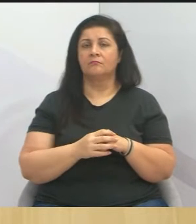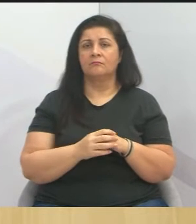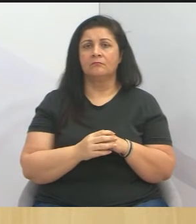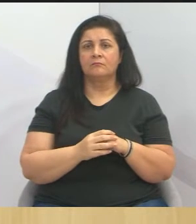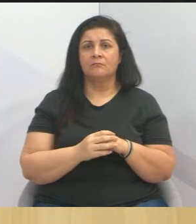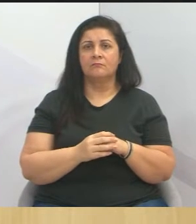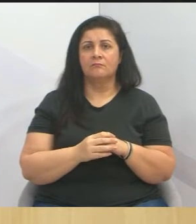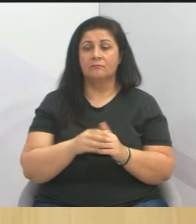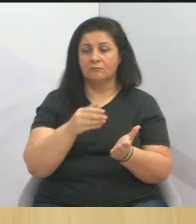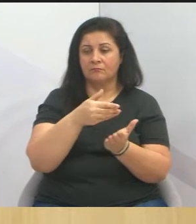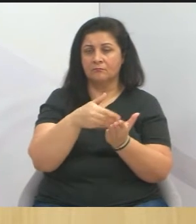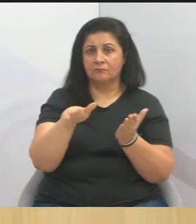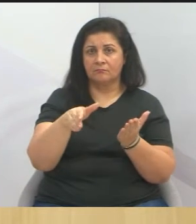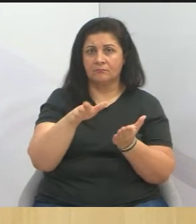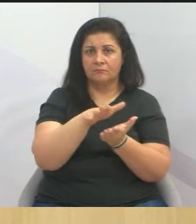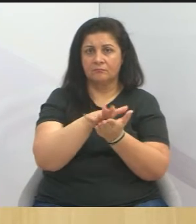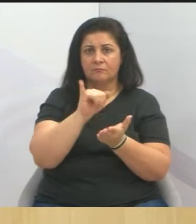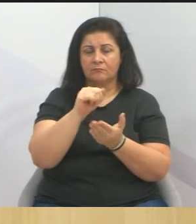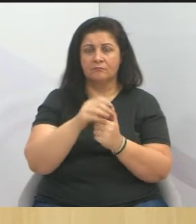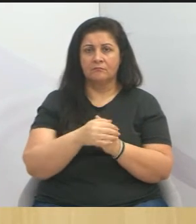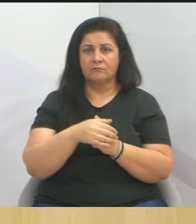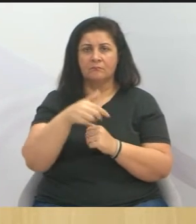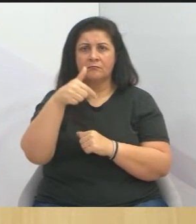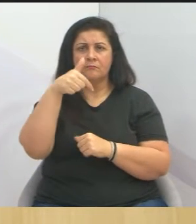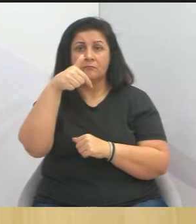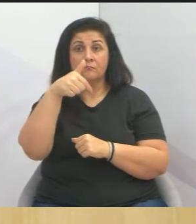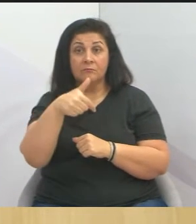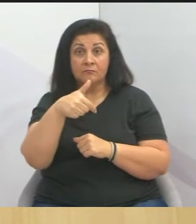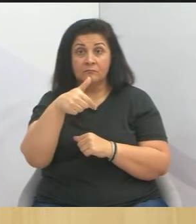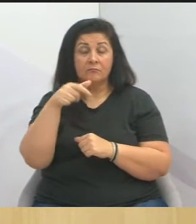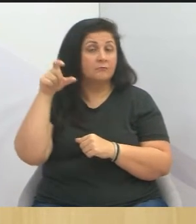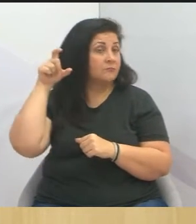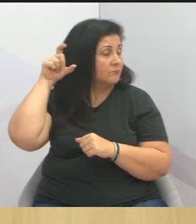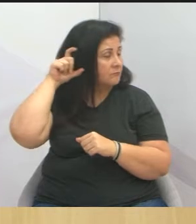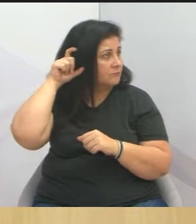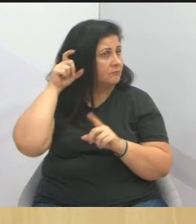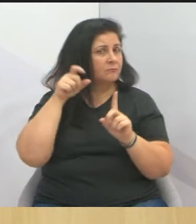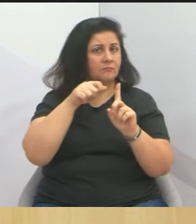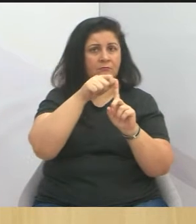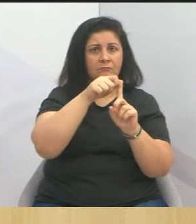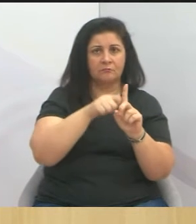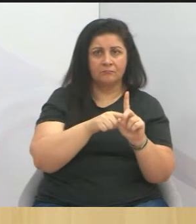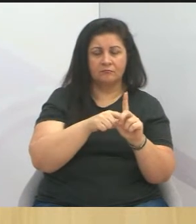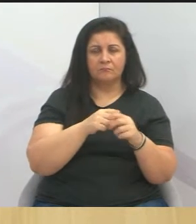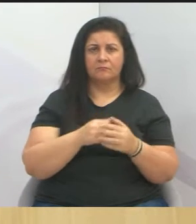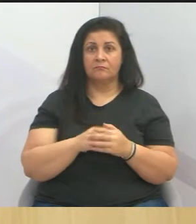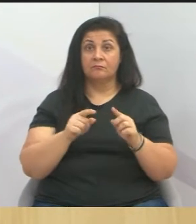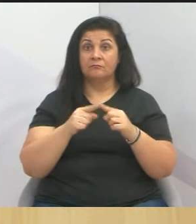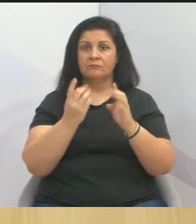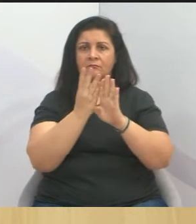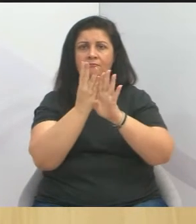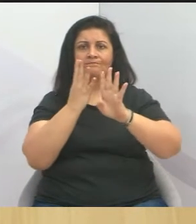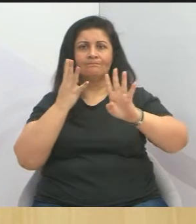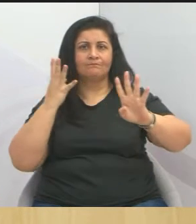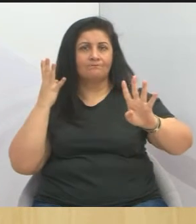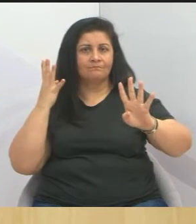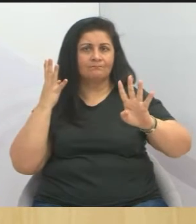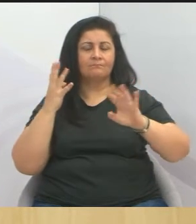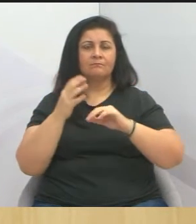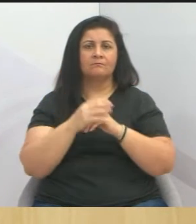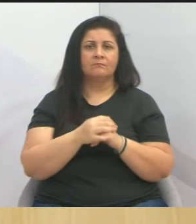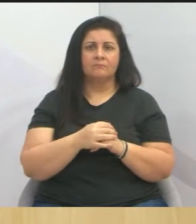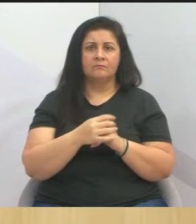atualmente são enviados para Jacareí apenas sete aparelhos por mês sendo que existe uma fila de pelo